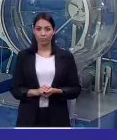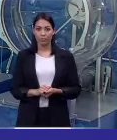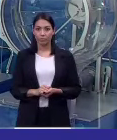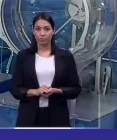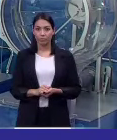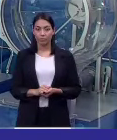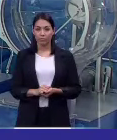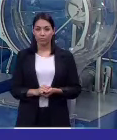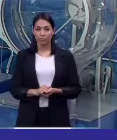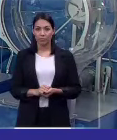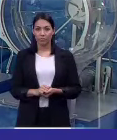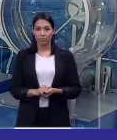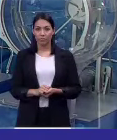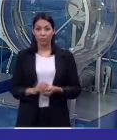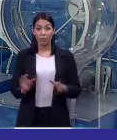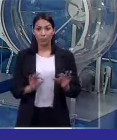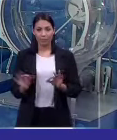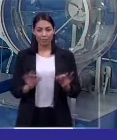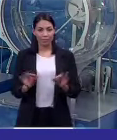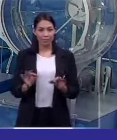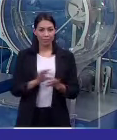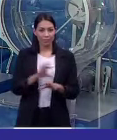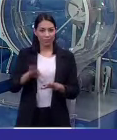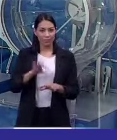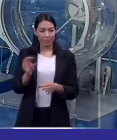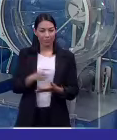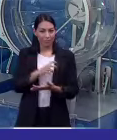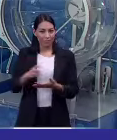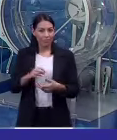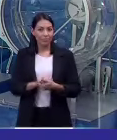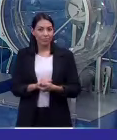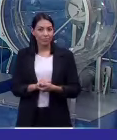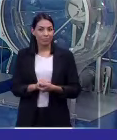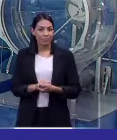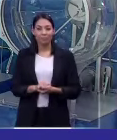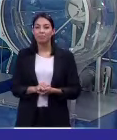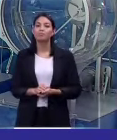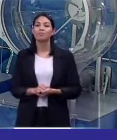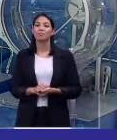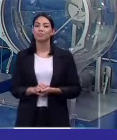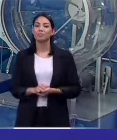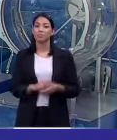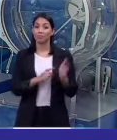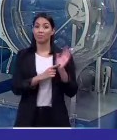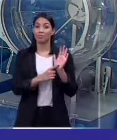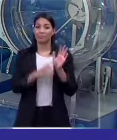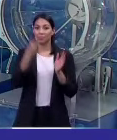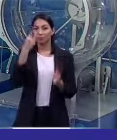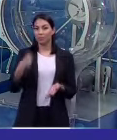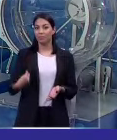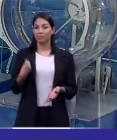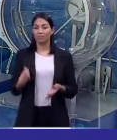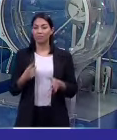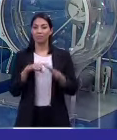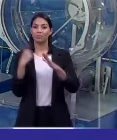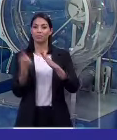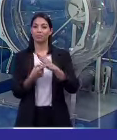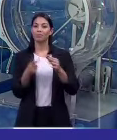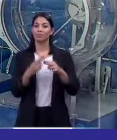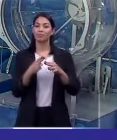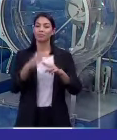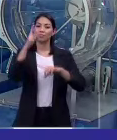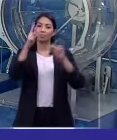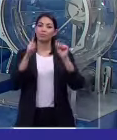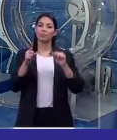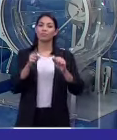E aí, pessoal, todo mundo preparado para o sorteio da Quina? Seguimos ao vivo nos perfis da Caixa e da Rede TV no